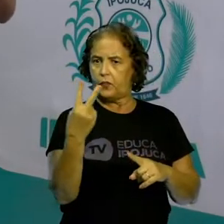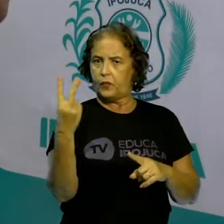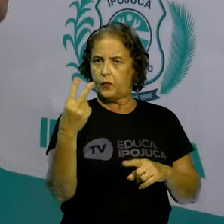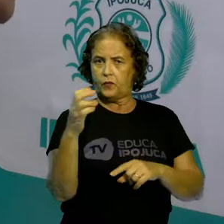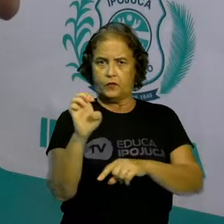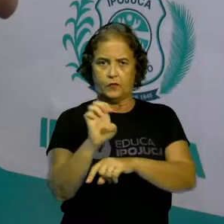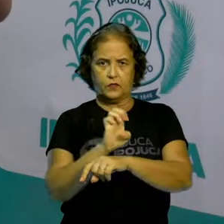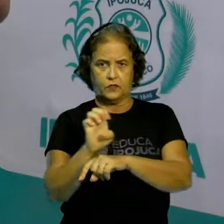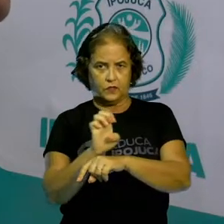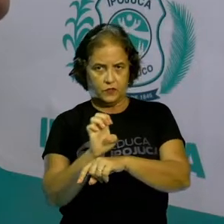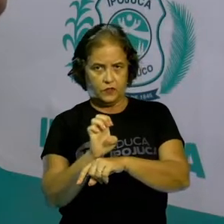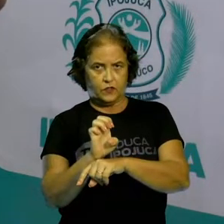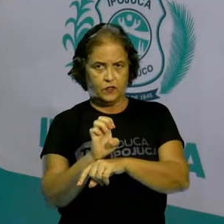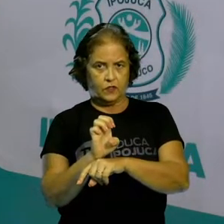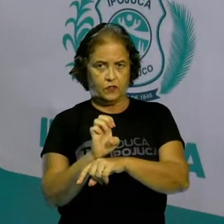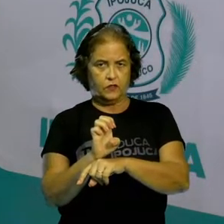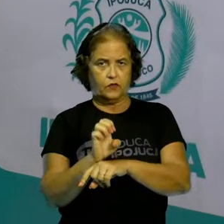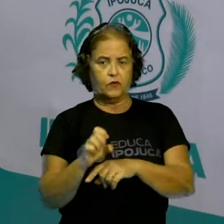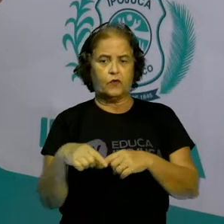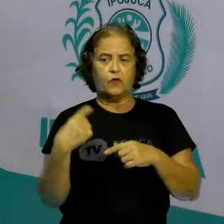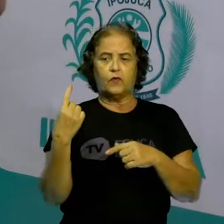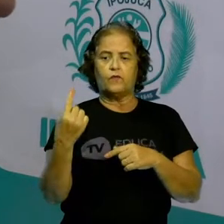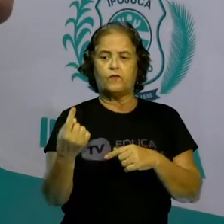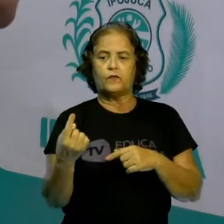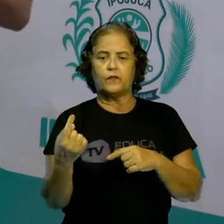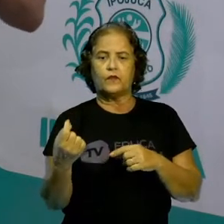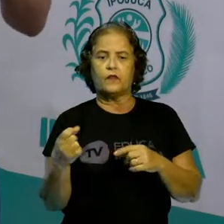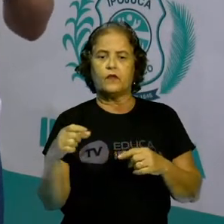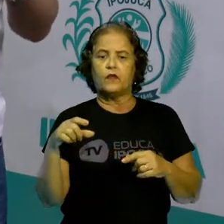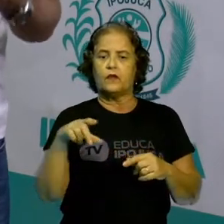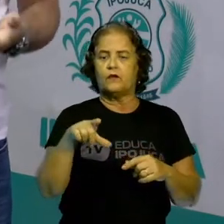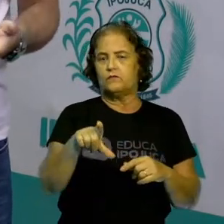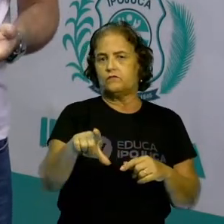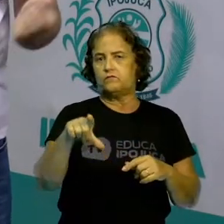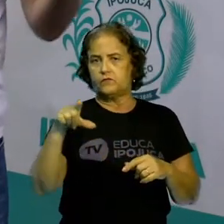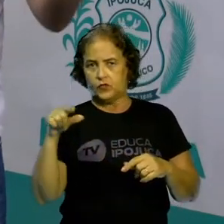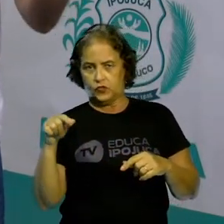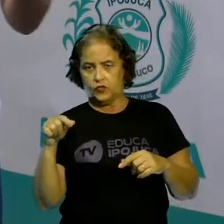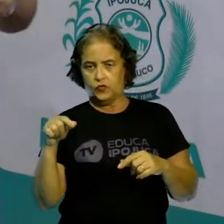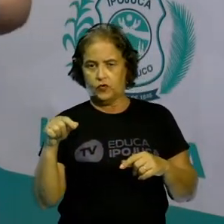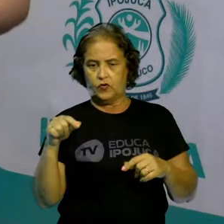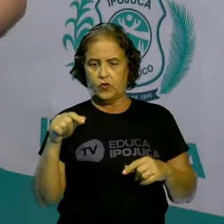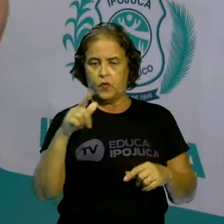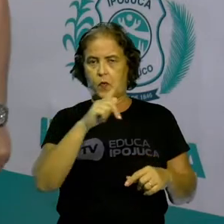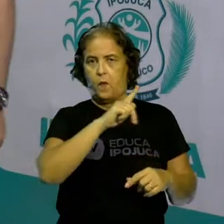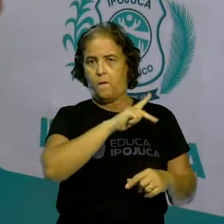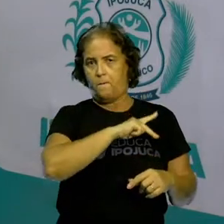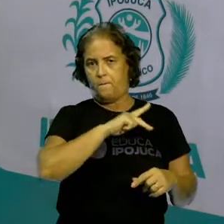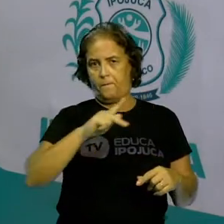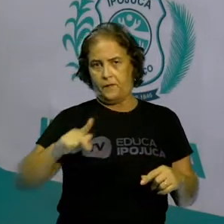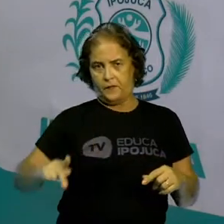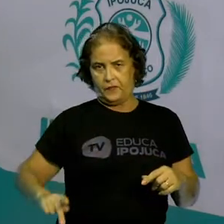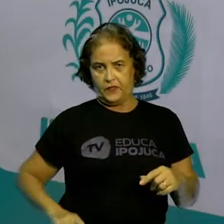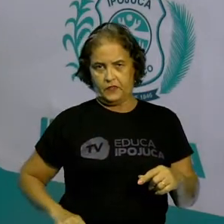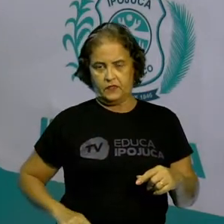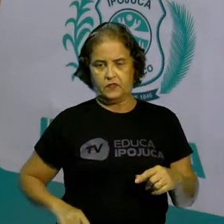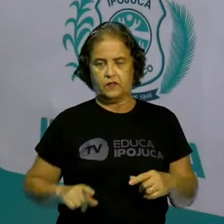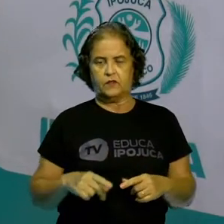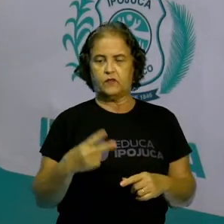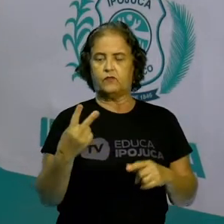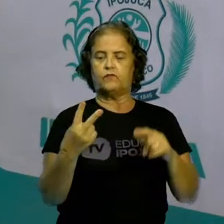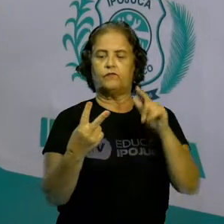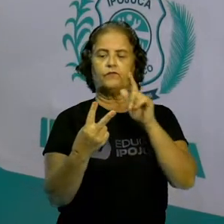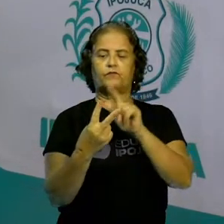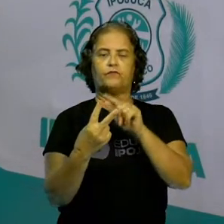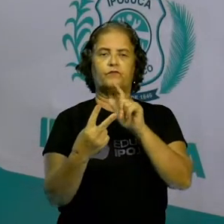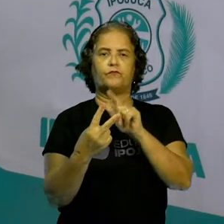estados, eles se alternaram para escolher o presidente da República. Esses estados eram São Paulo